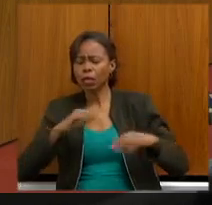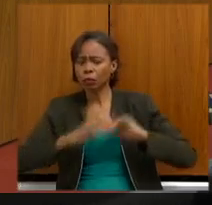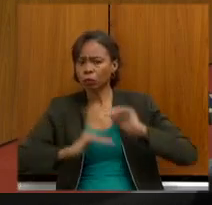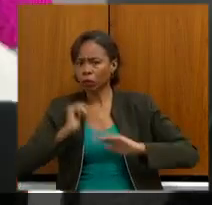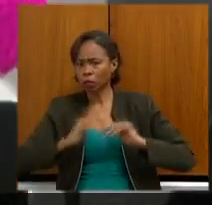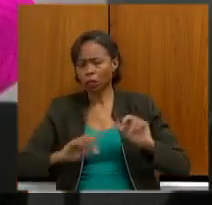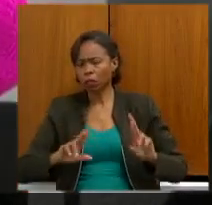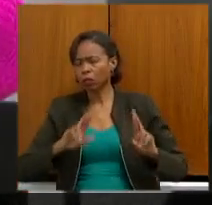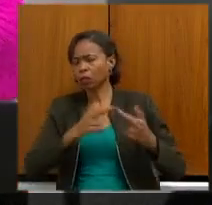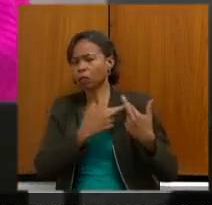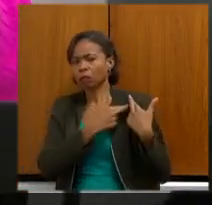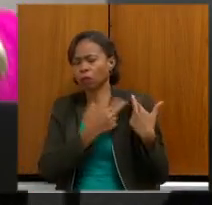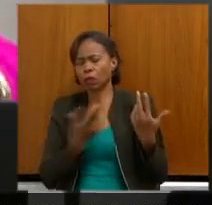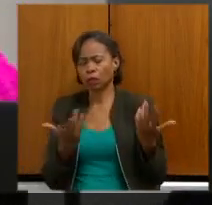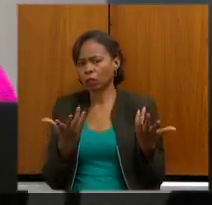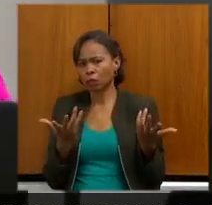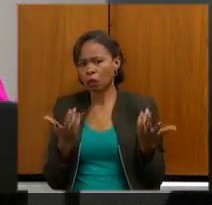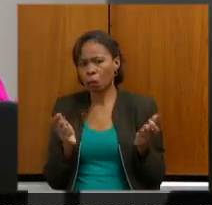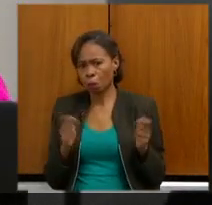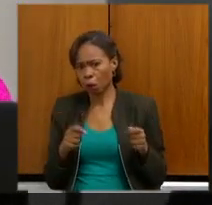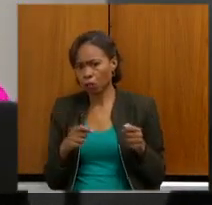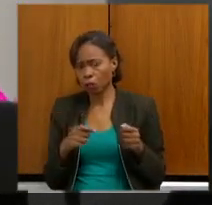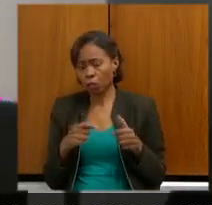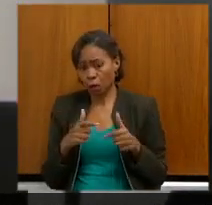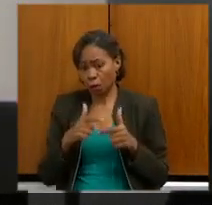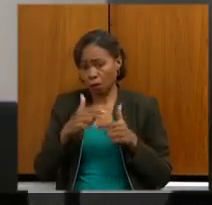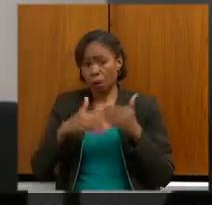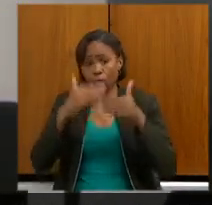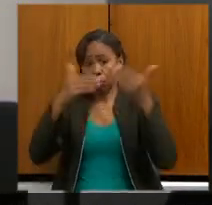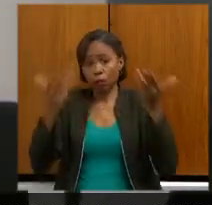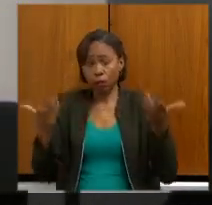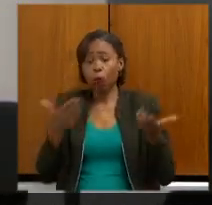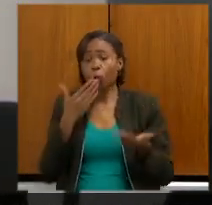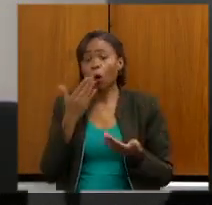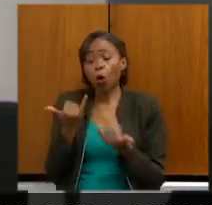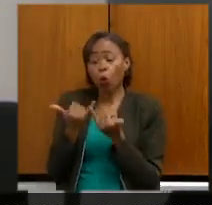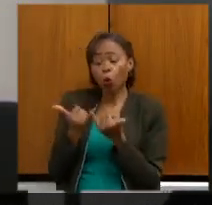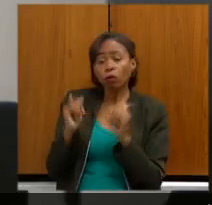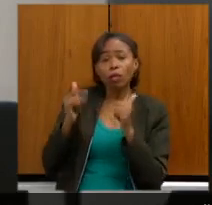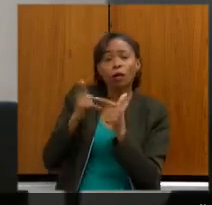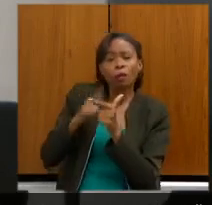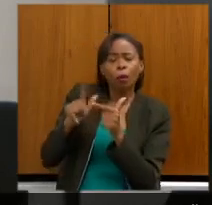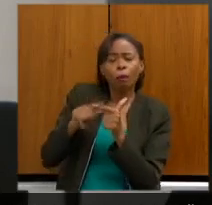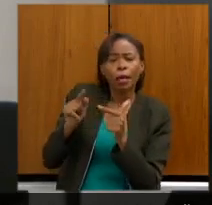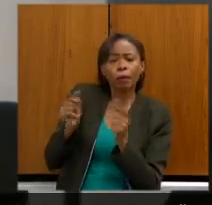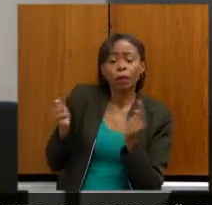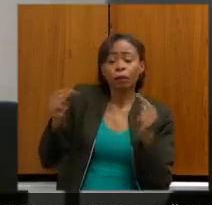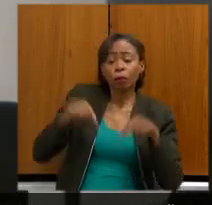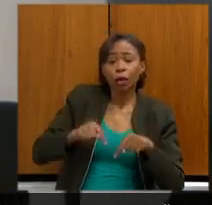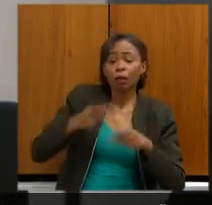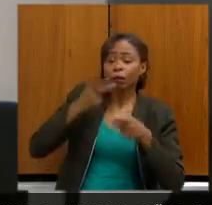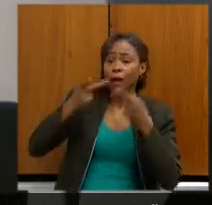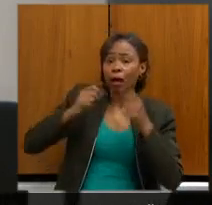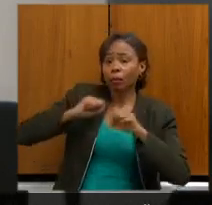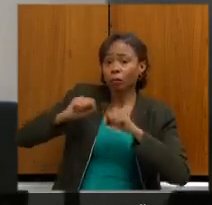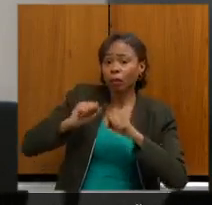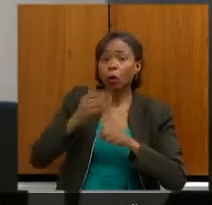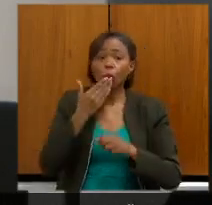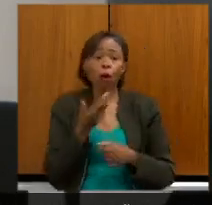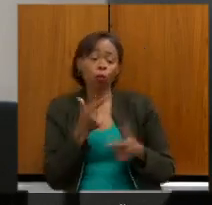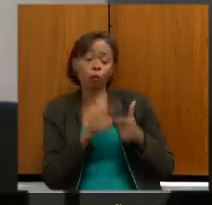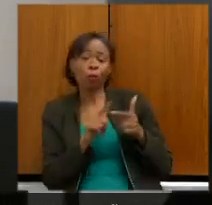critérios que a gente usa para trazer os conflitos para mês quais conflitos podem vir quais não podem